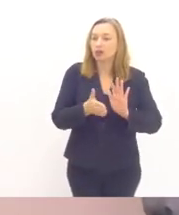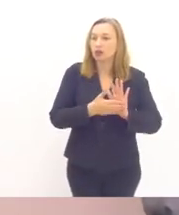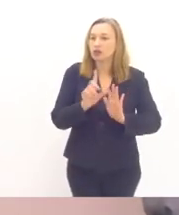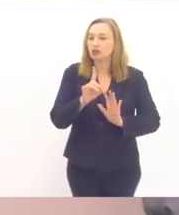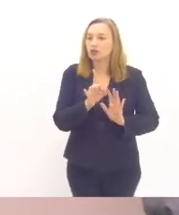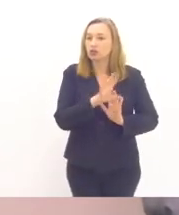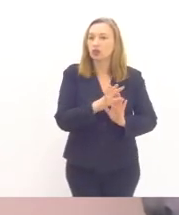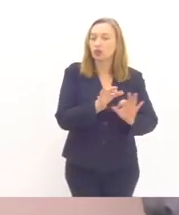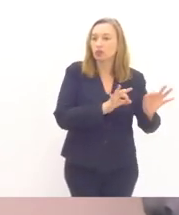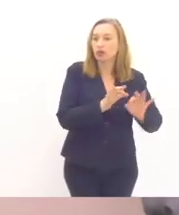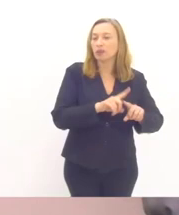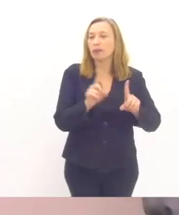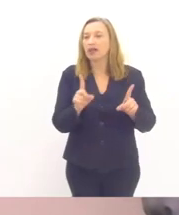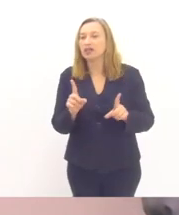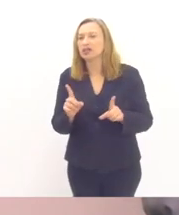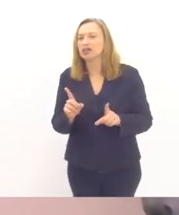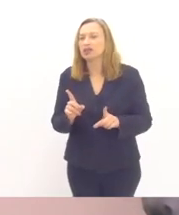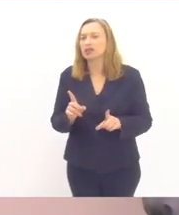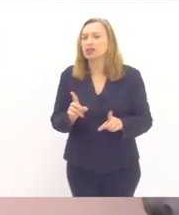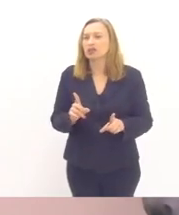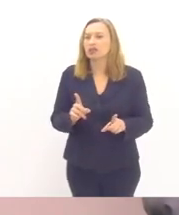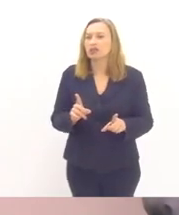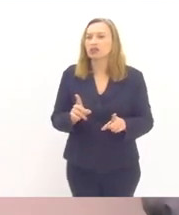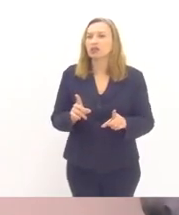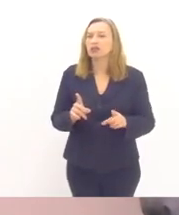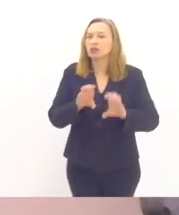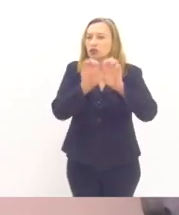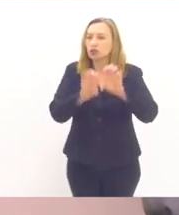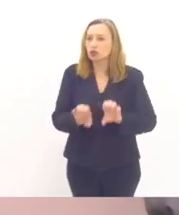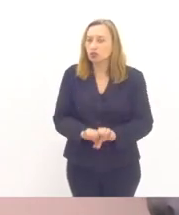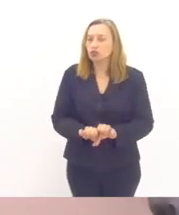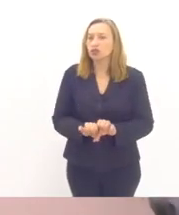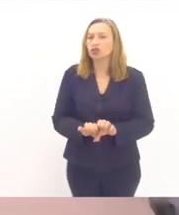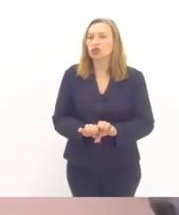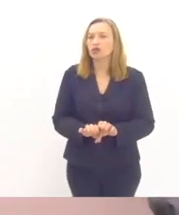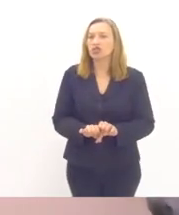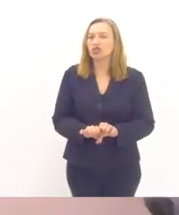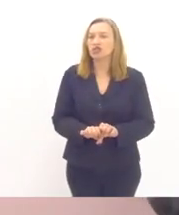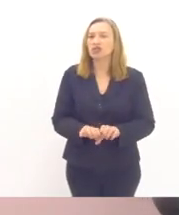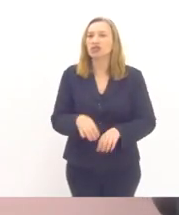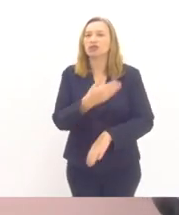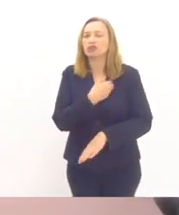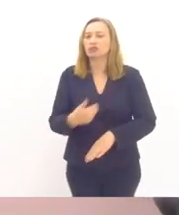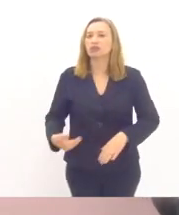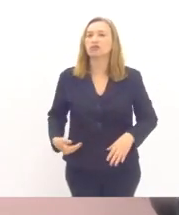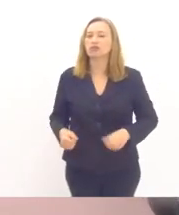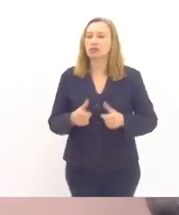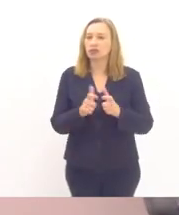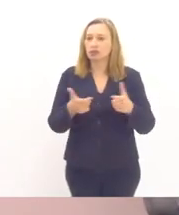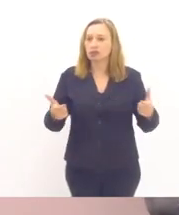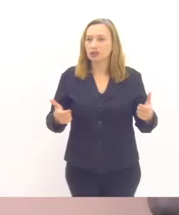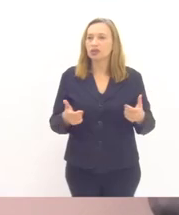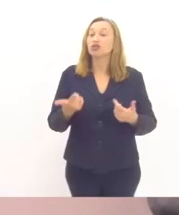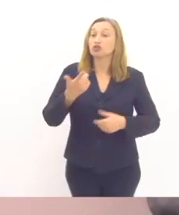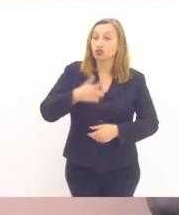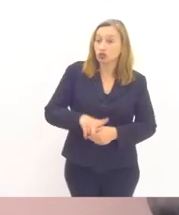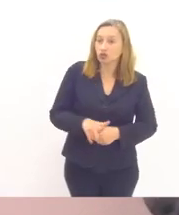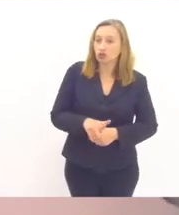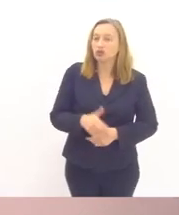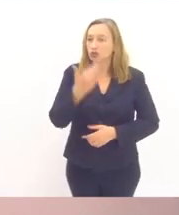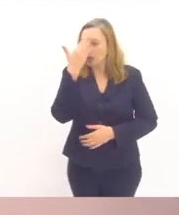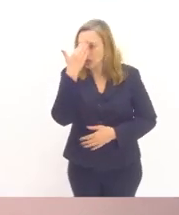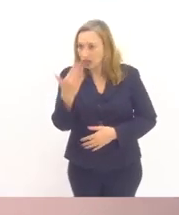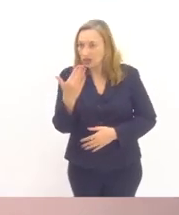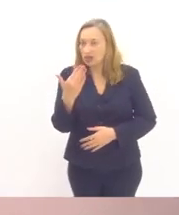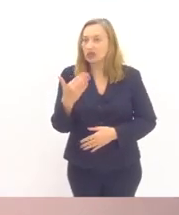plano, mas também para estruturação da política pública nesse campo de uma forma mais ampla. Mais uma vez, eu